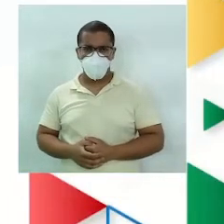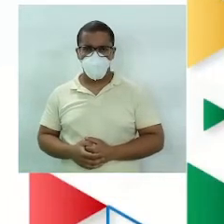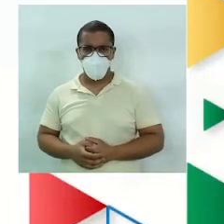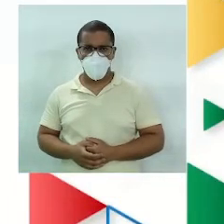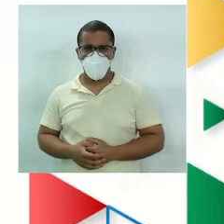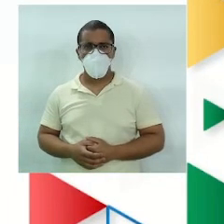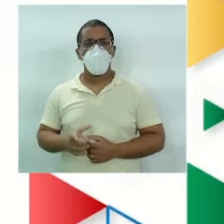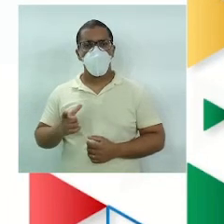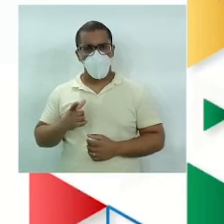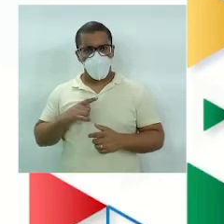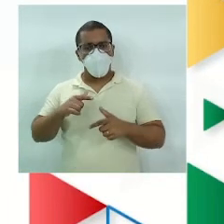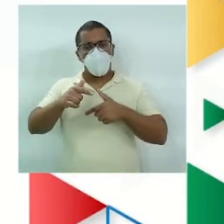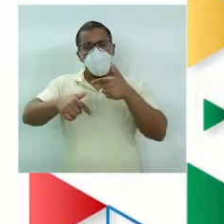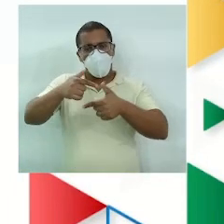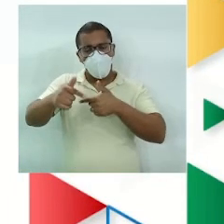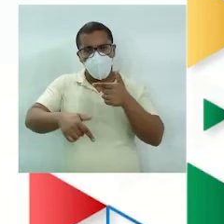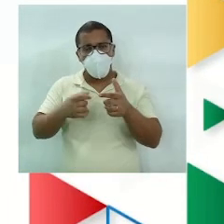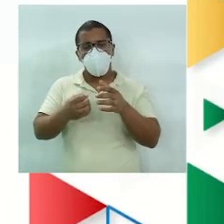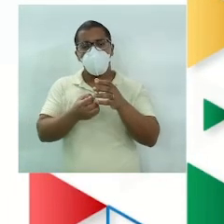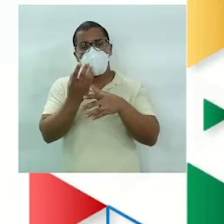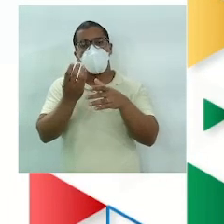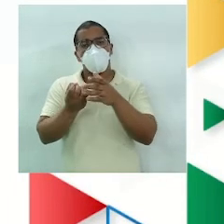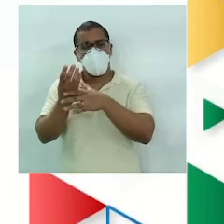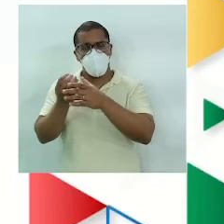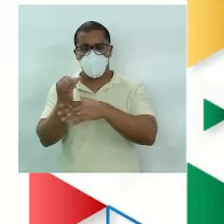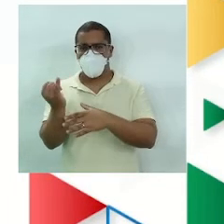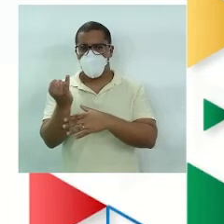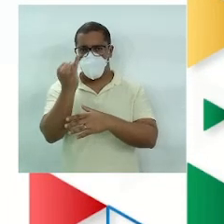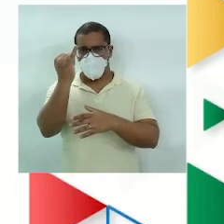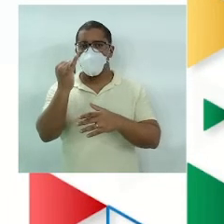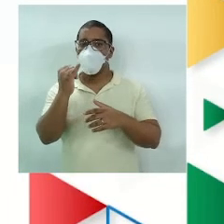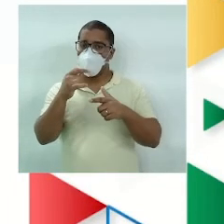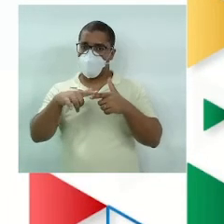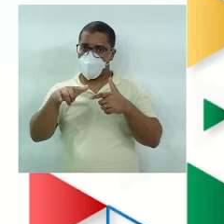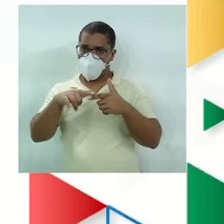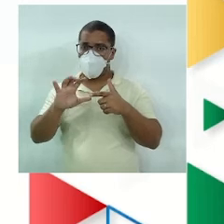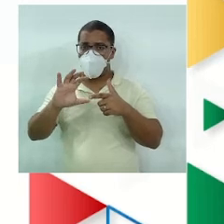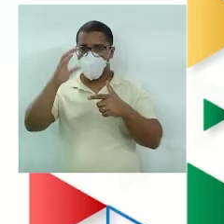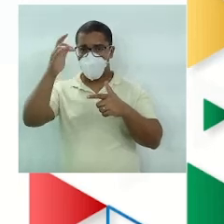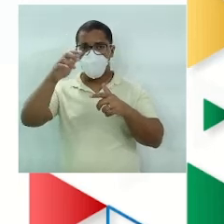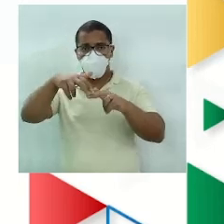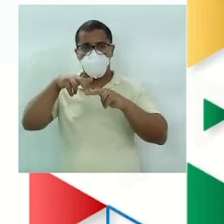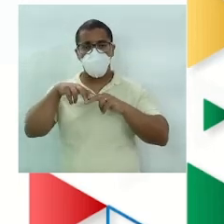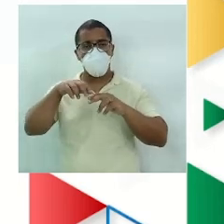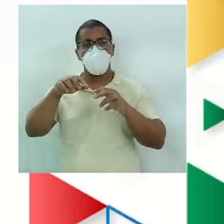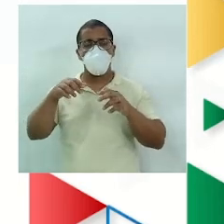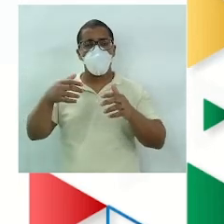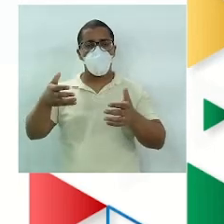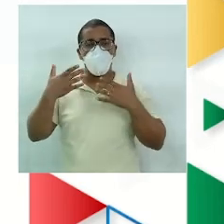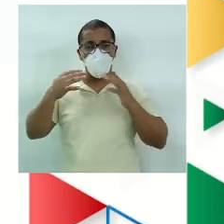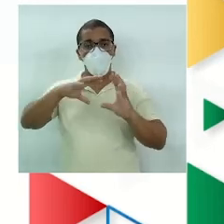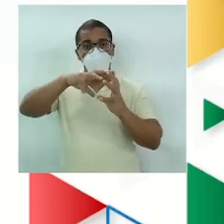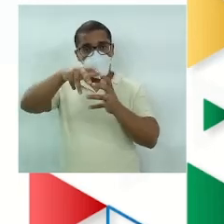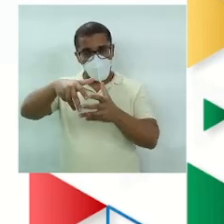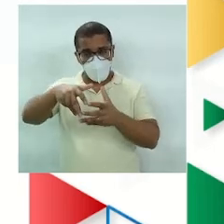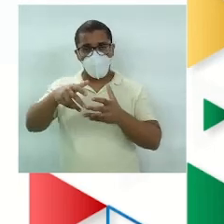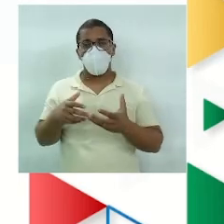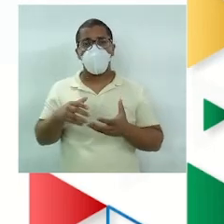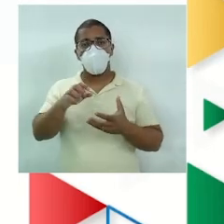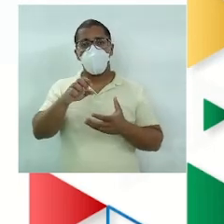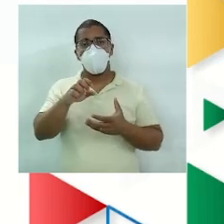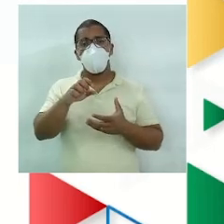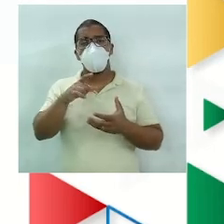As atividades produtivas são importantes fatores que interferem diretamente na ocorrência do efeito estufa. No que toca